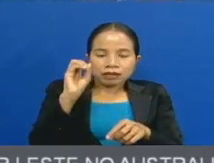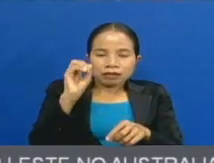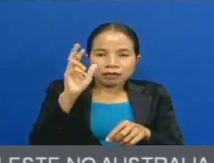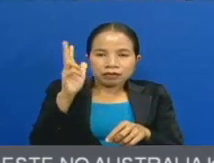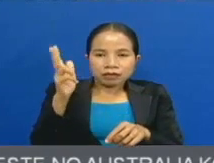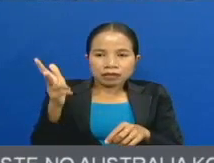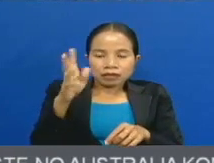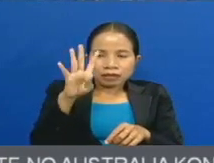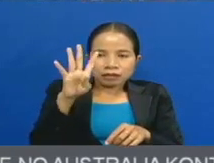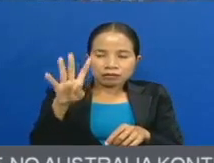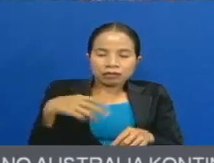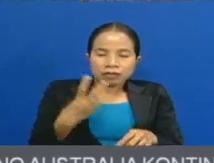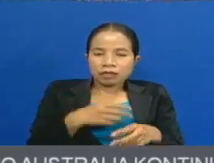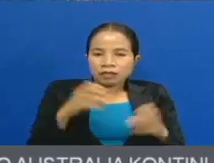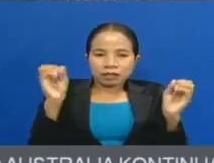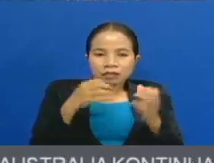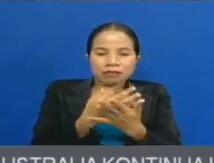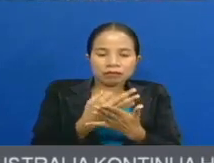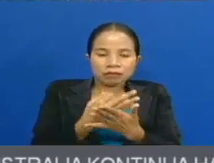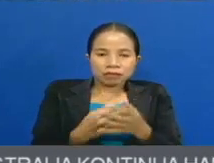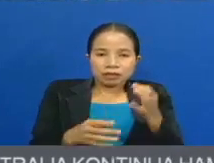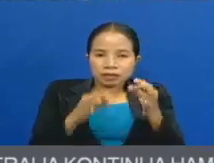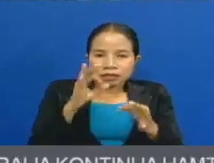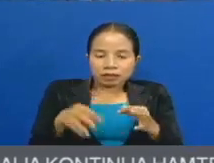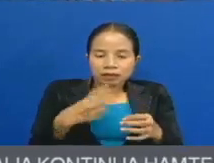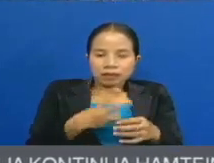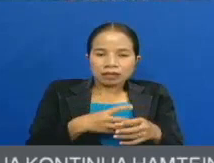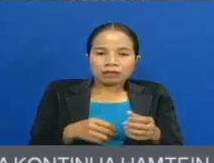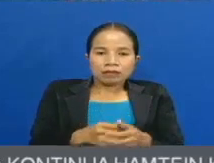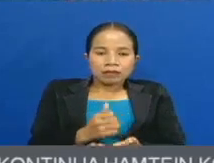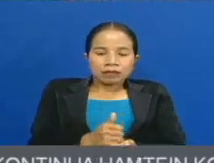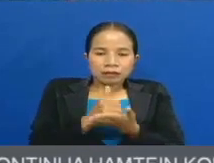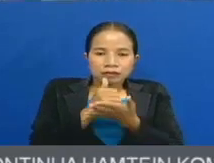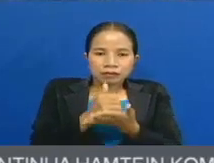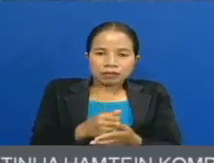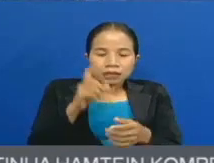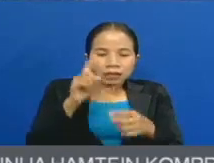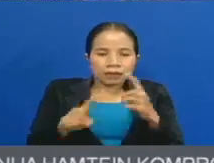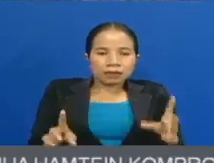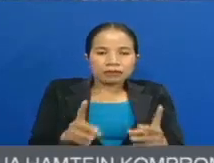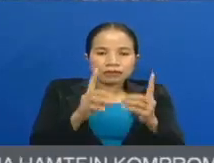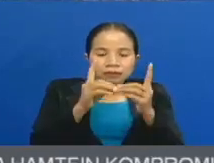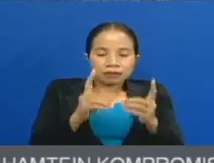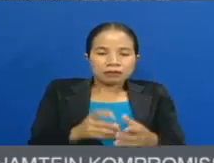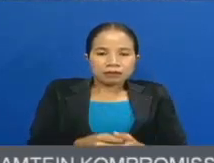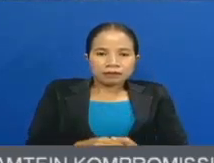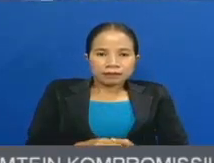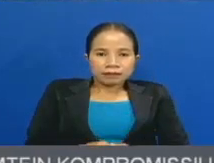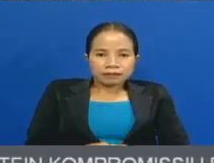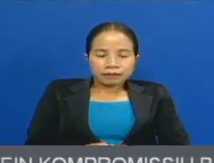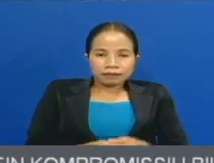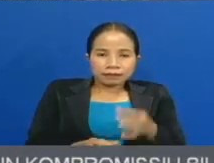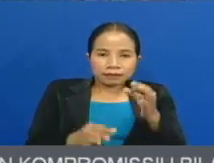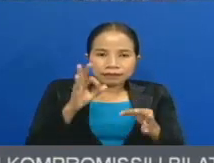2034, ita laihona, passan laihona. E então, ita o seu apoio para ida nela bela acontece. Ida nela bela acontece. Para ida